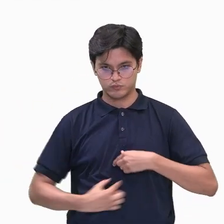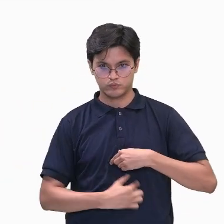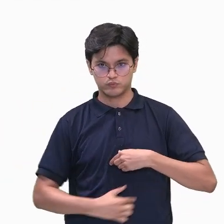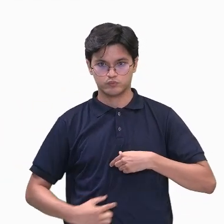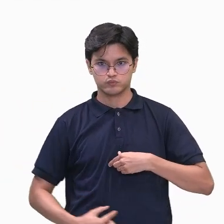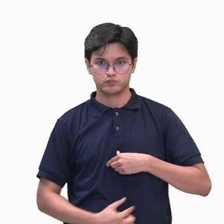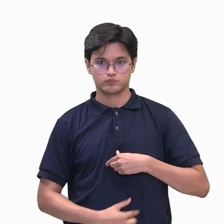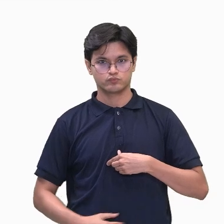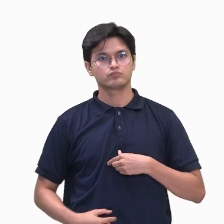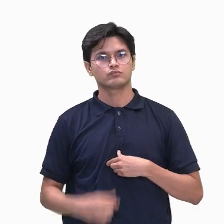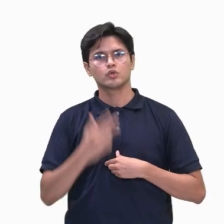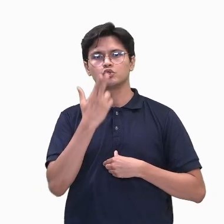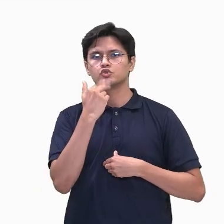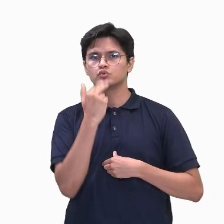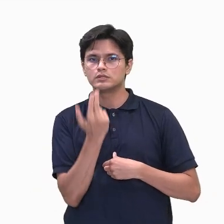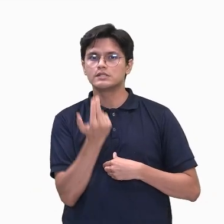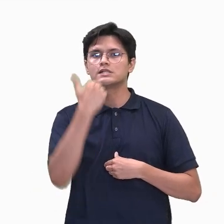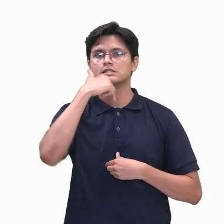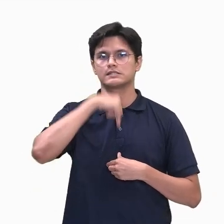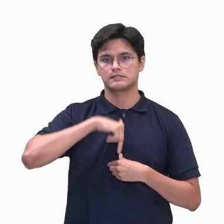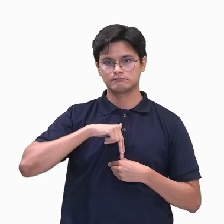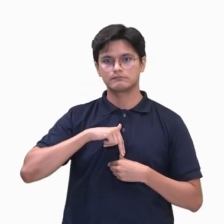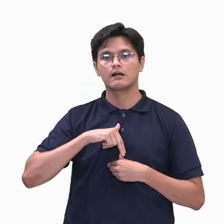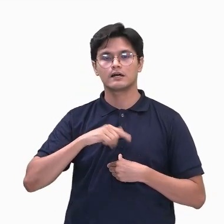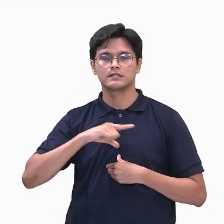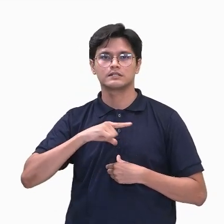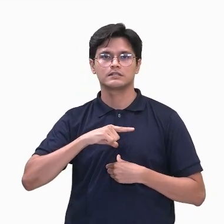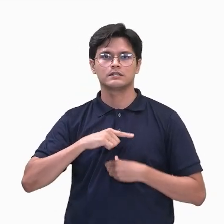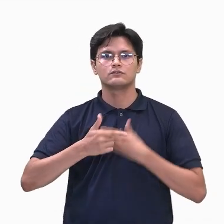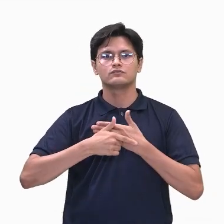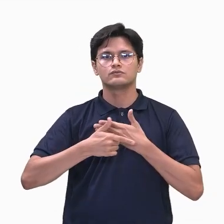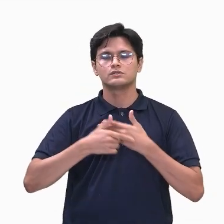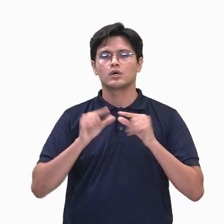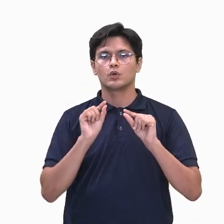entrar aqueles nutrientes, né? Lembra que nós falamos que ela tem essa função ali